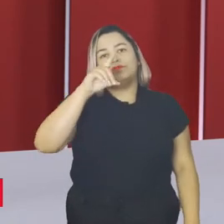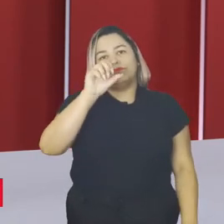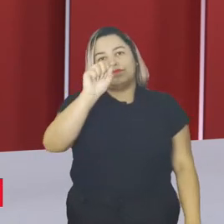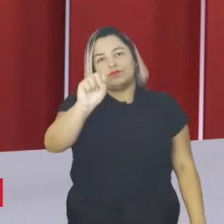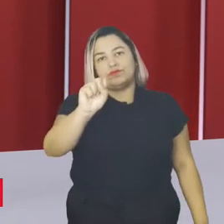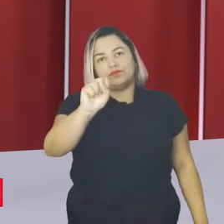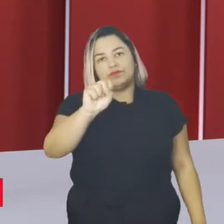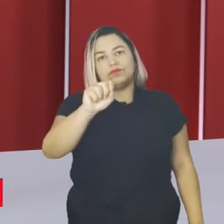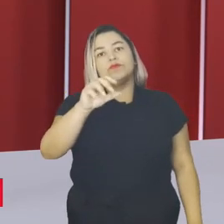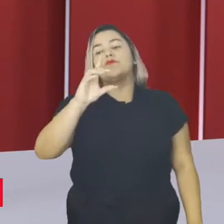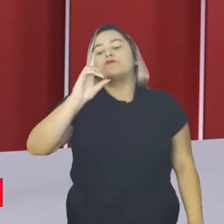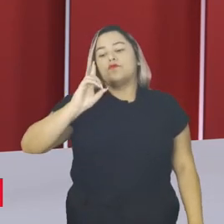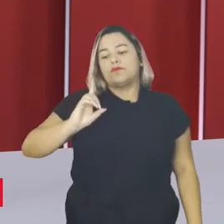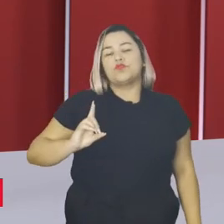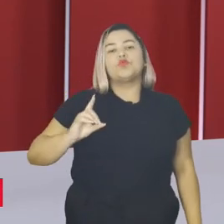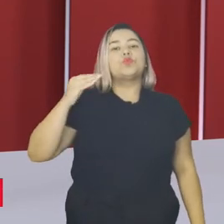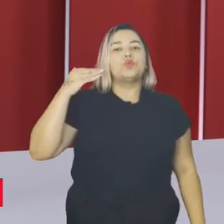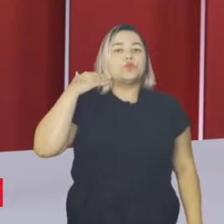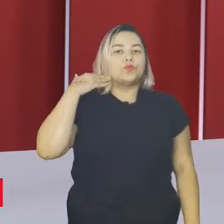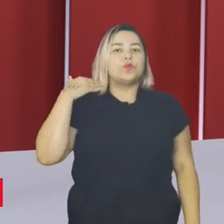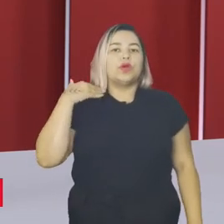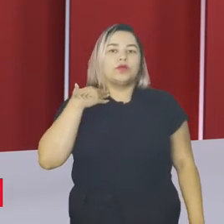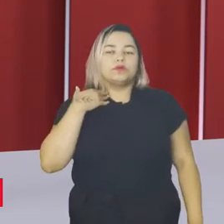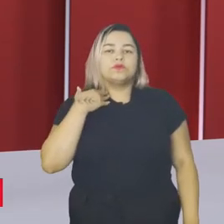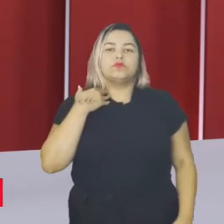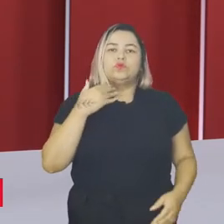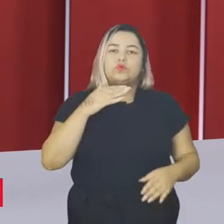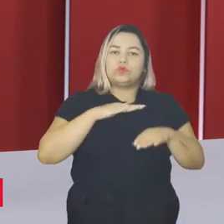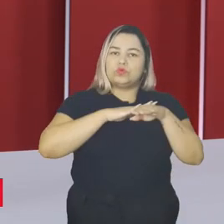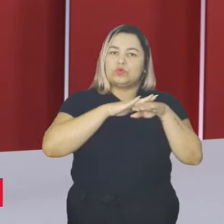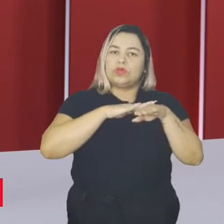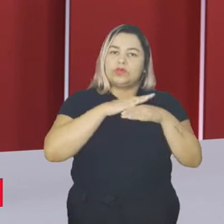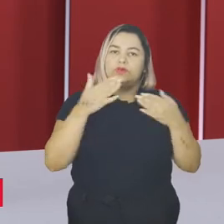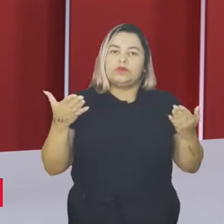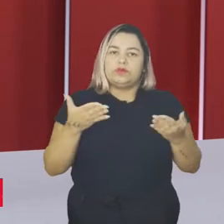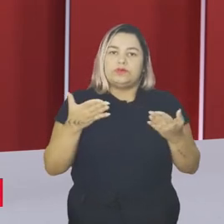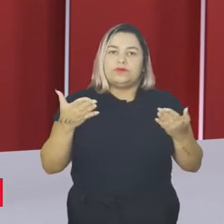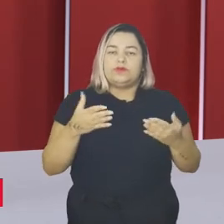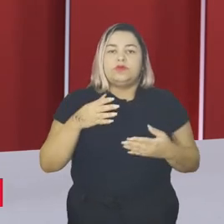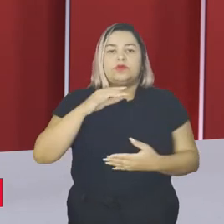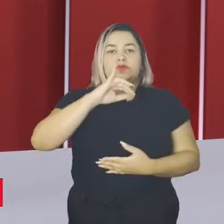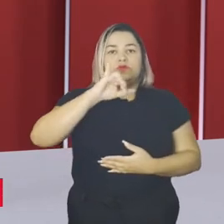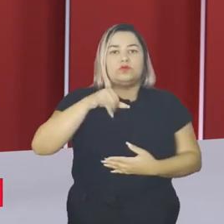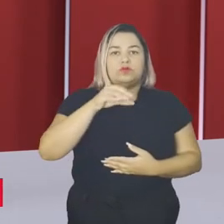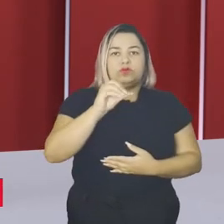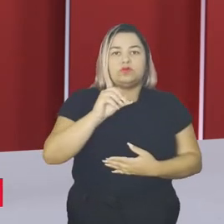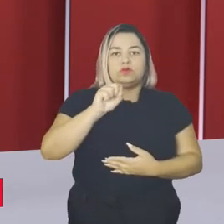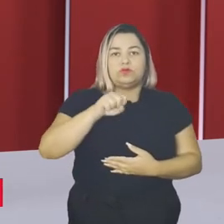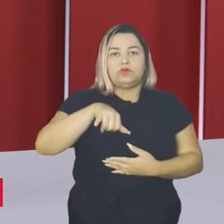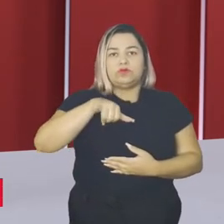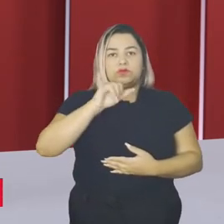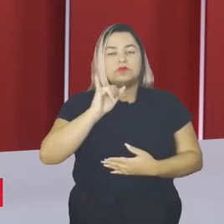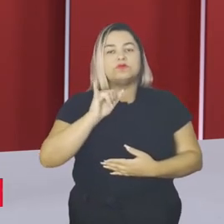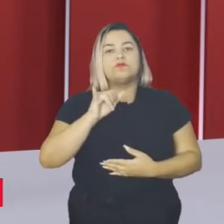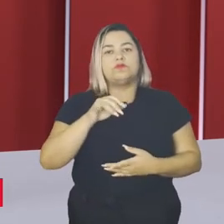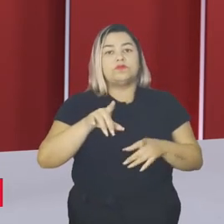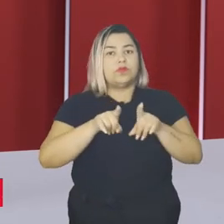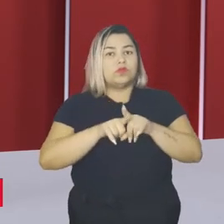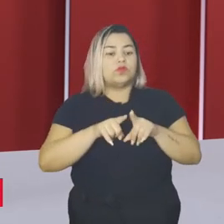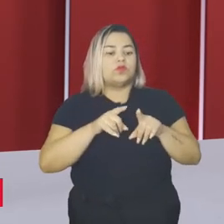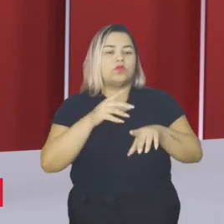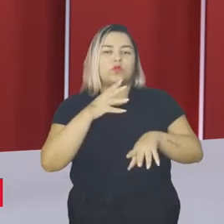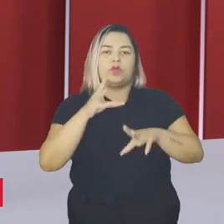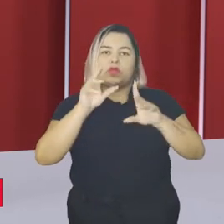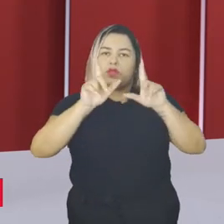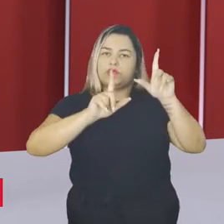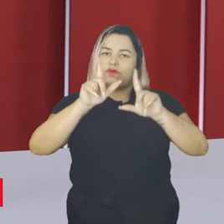é uma das diretoras do banco, ela conversa com a gente hoje. Josi Negreiros também aqui elogiando o material, STV